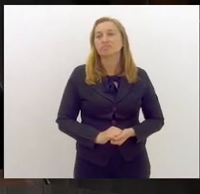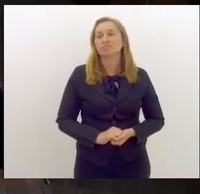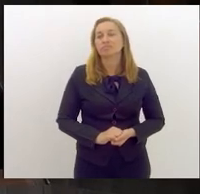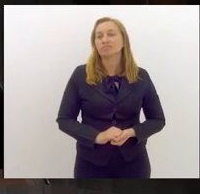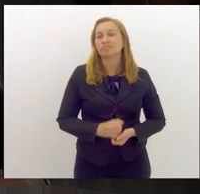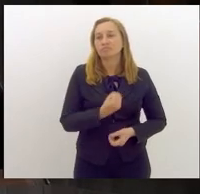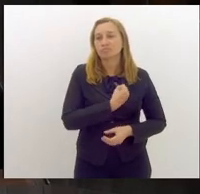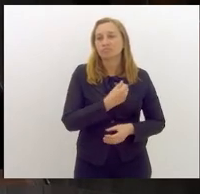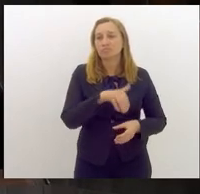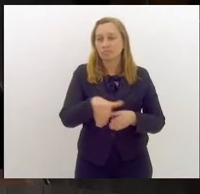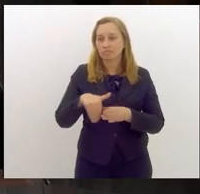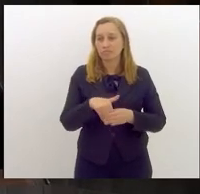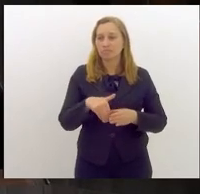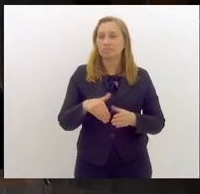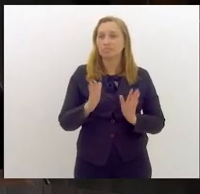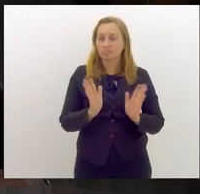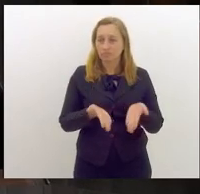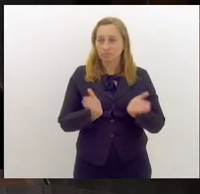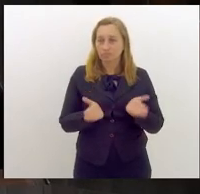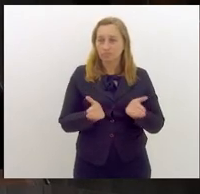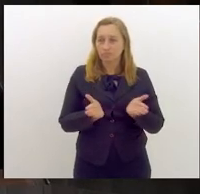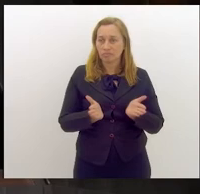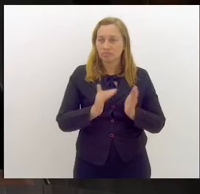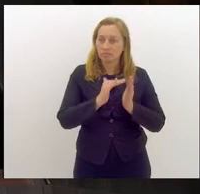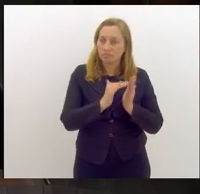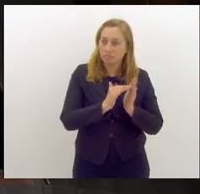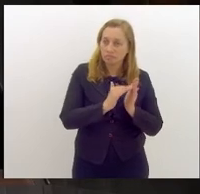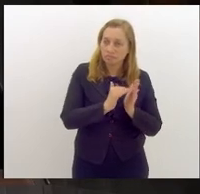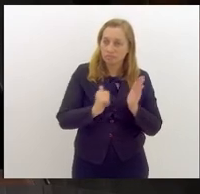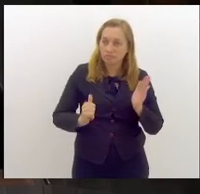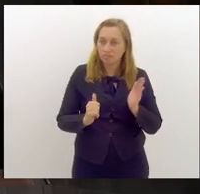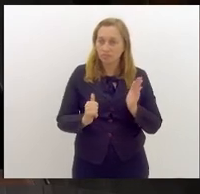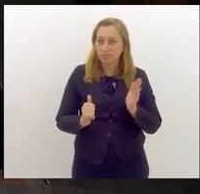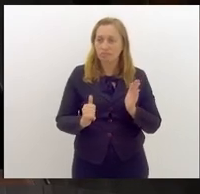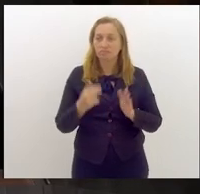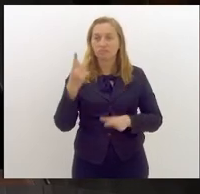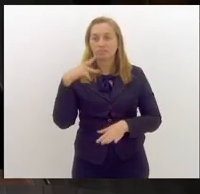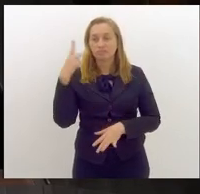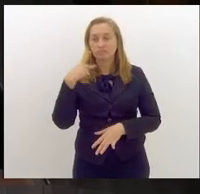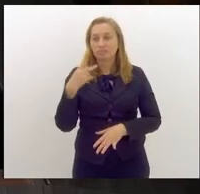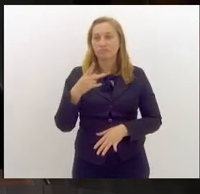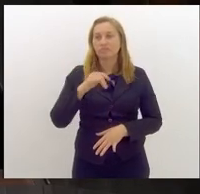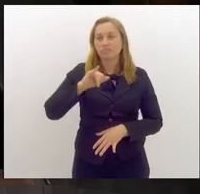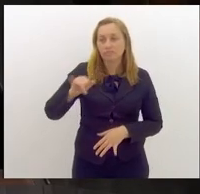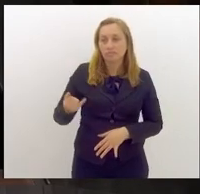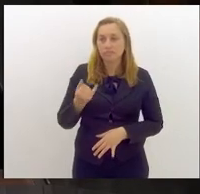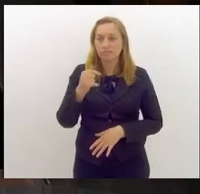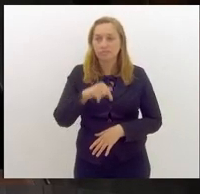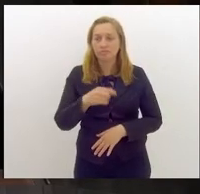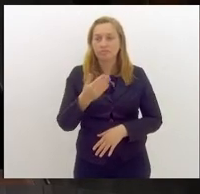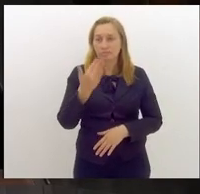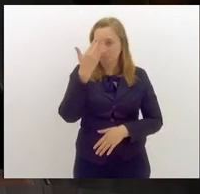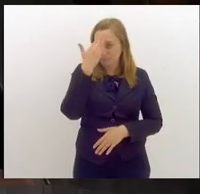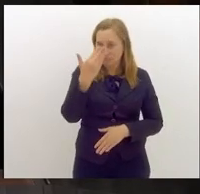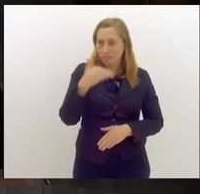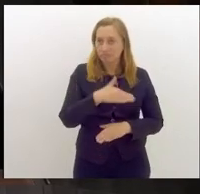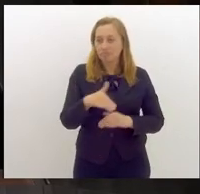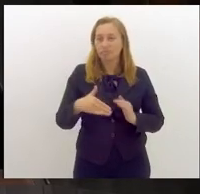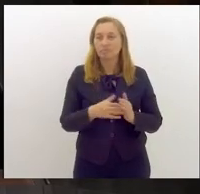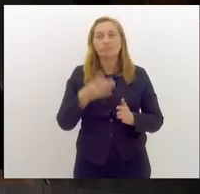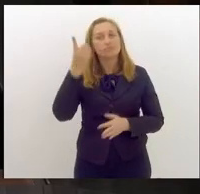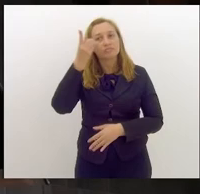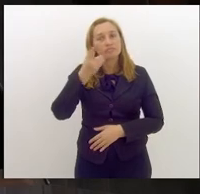tive o mandato hoje caçado eu queria aproveitar aqui agradecer a todos os